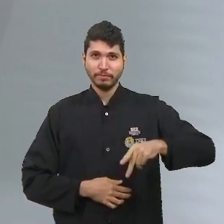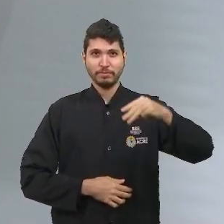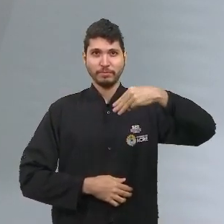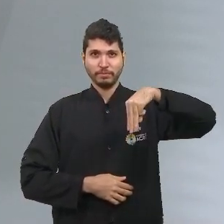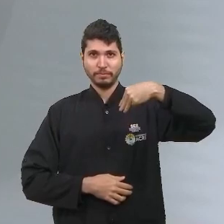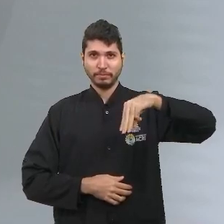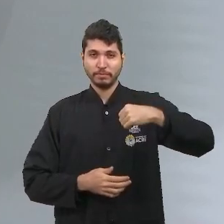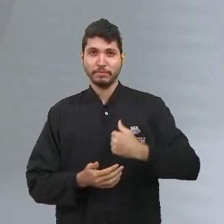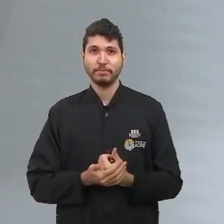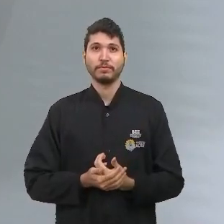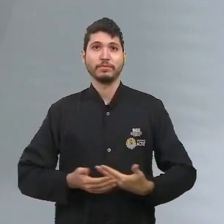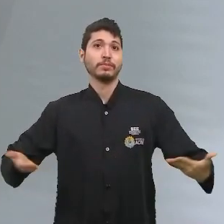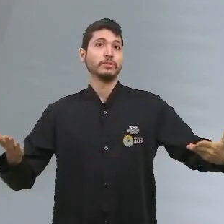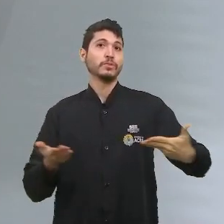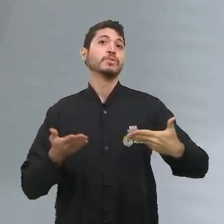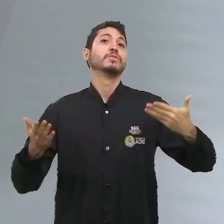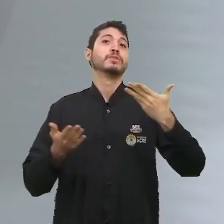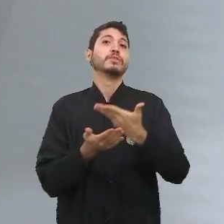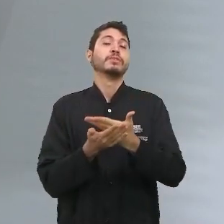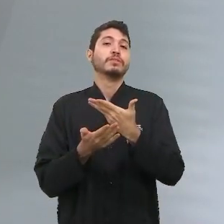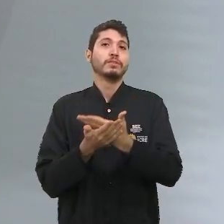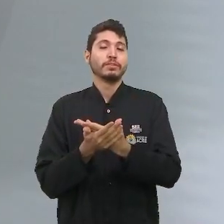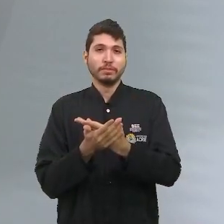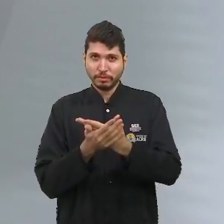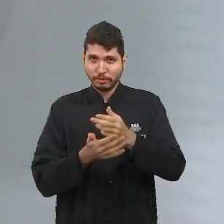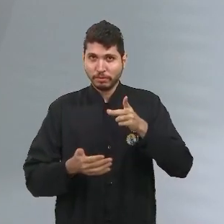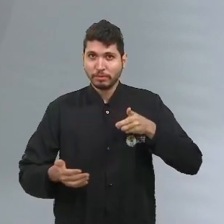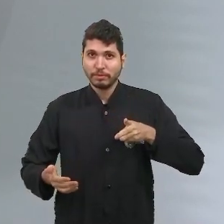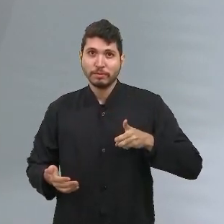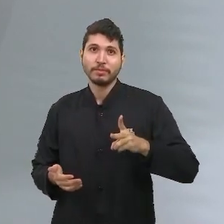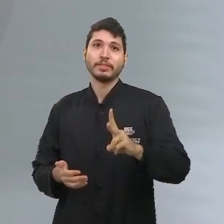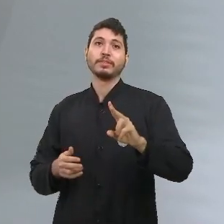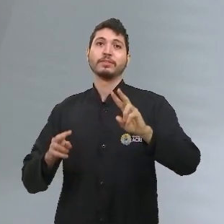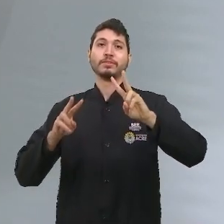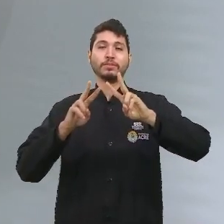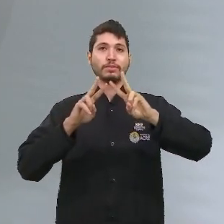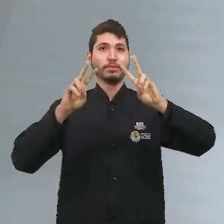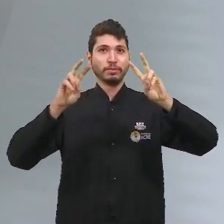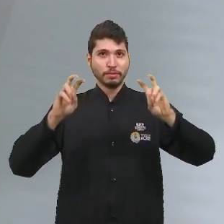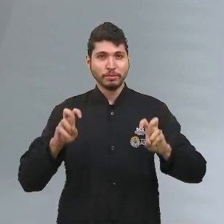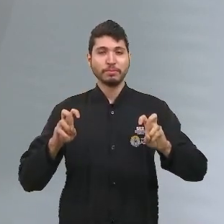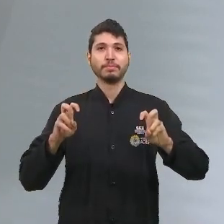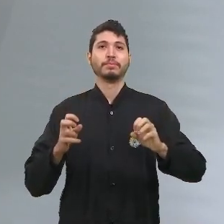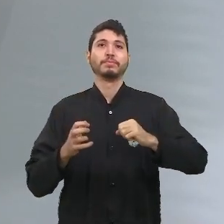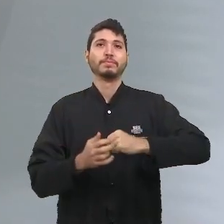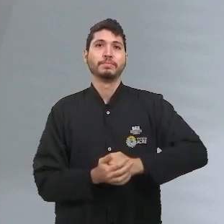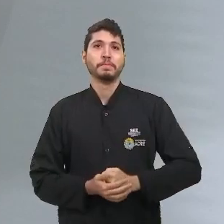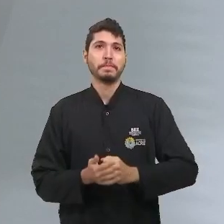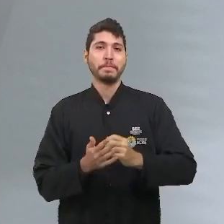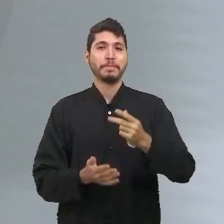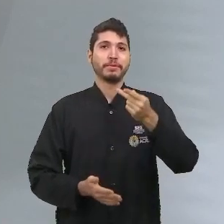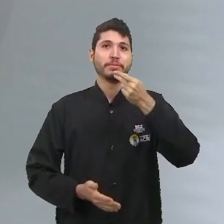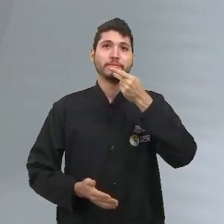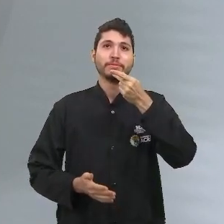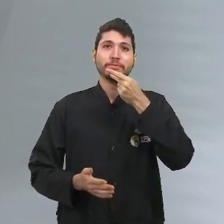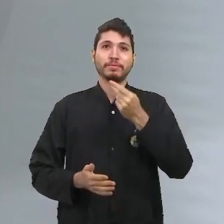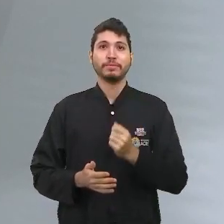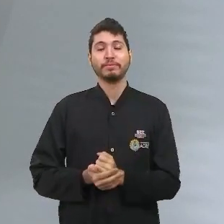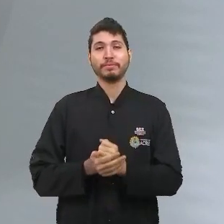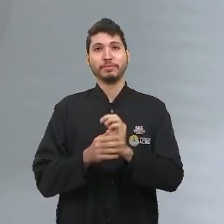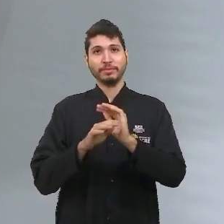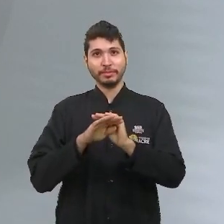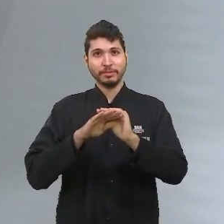nesta videoaula, dando continuidade ao assunto de probabilidade, nós vamos finalizar falando